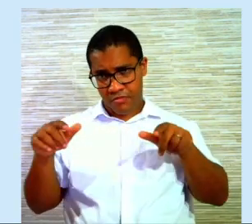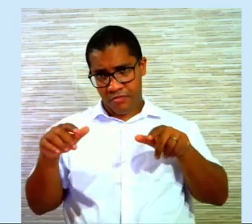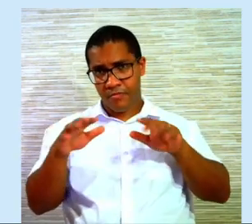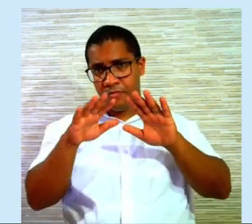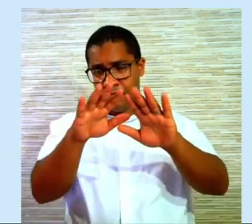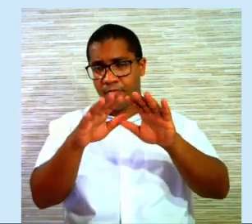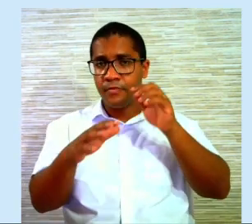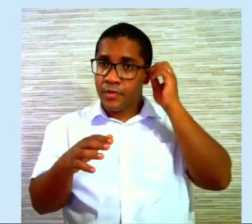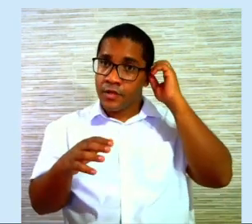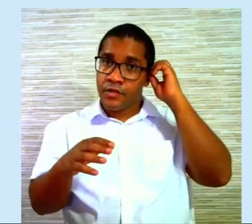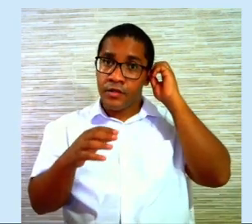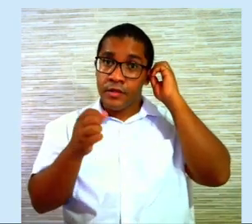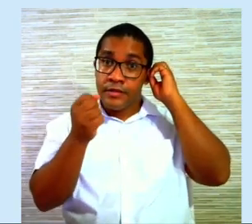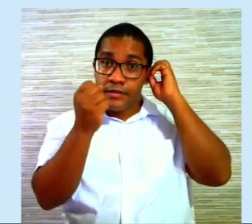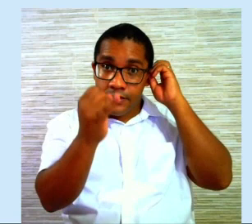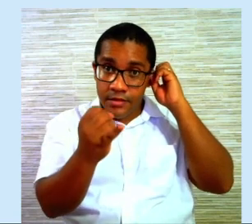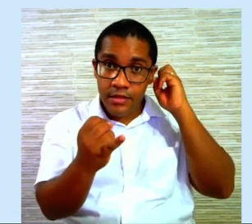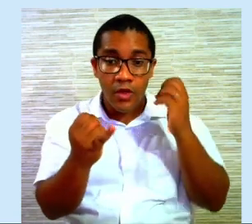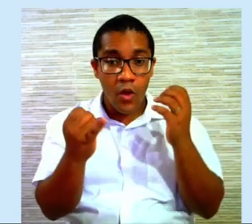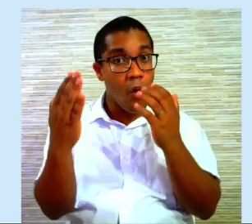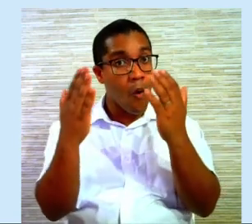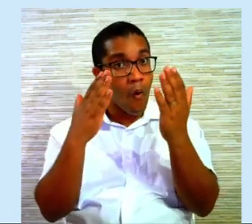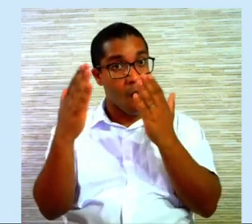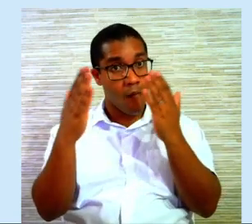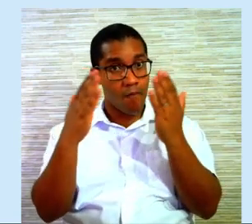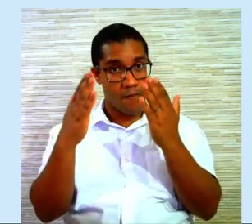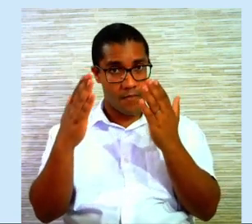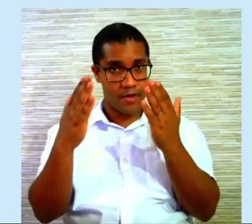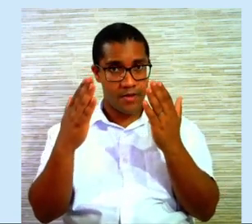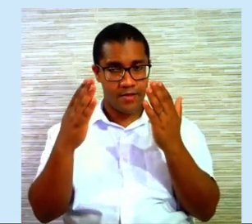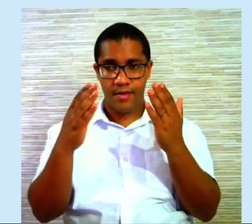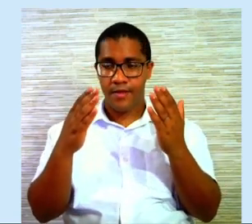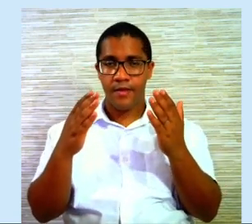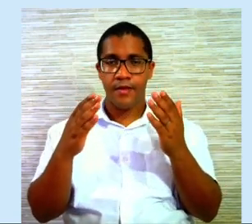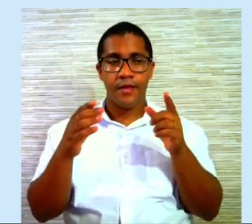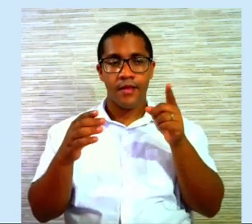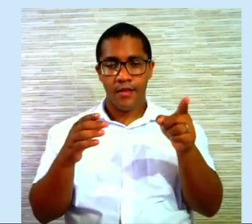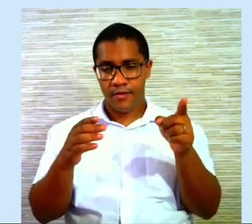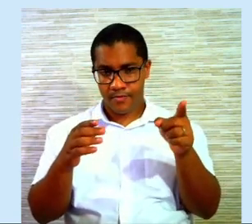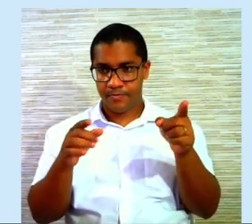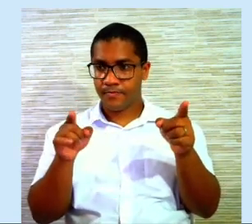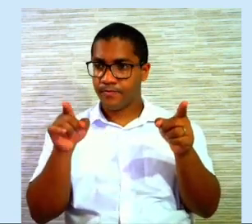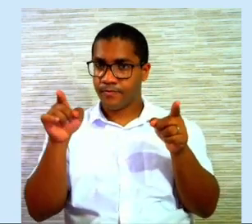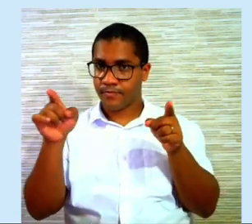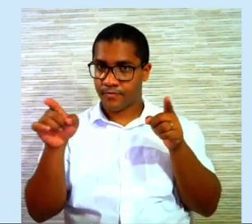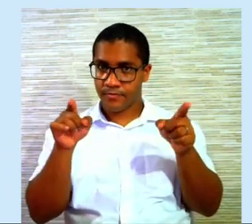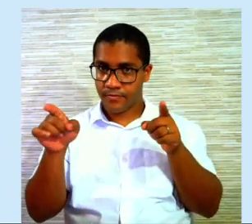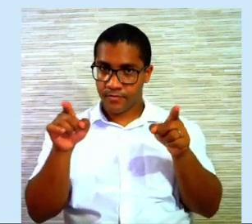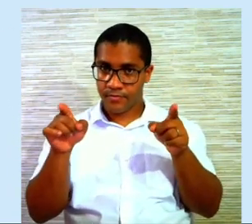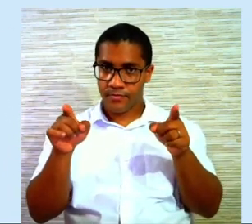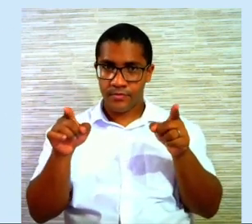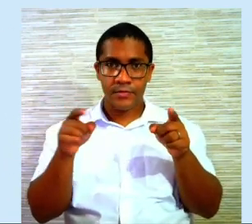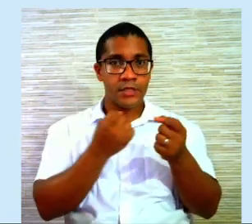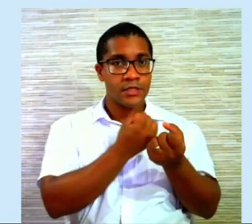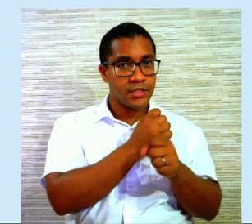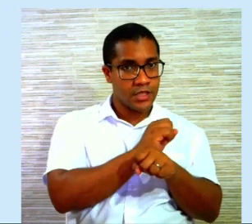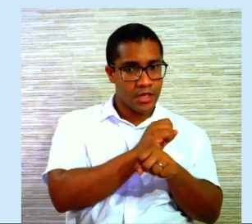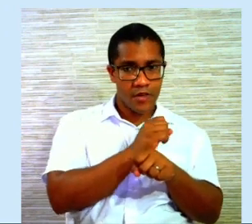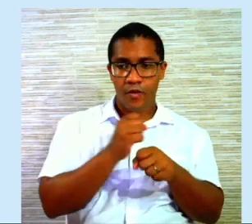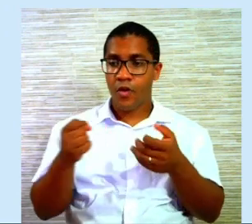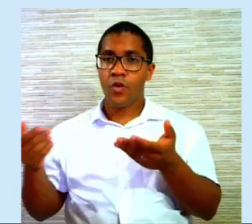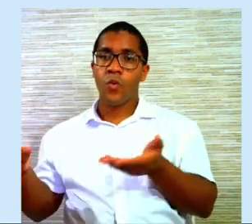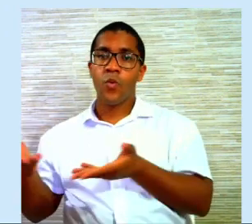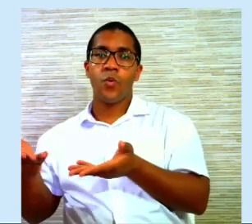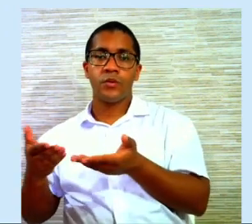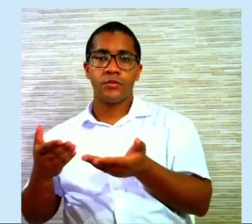paralelo nesse slide, uma comparação entre a escravidão antiga